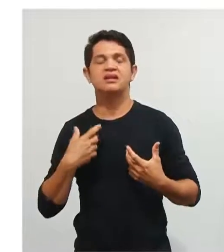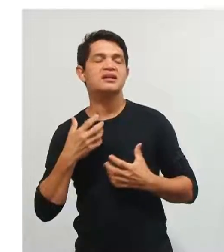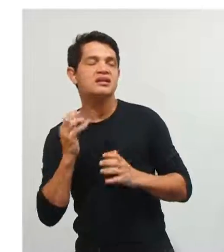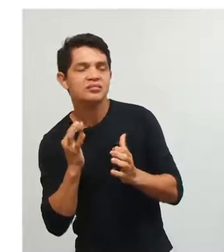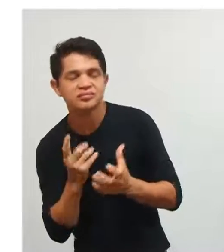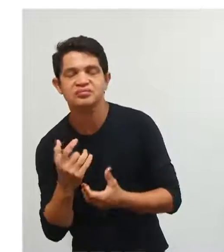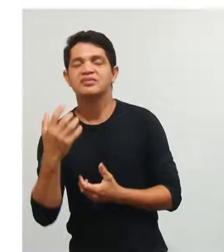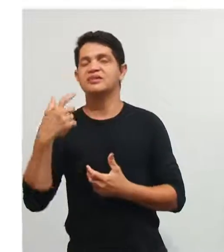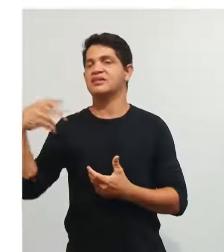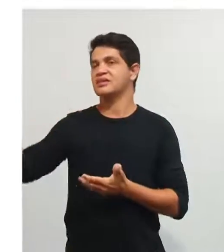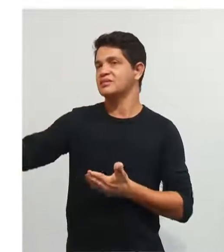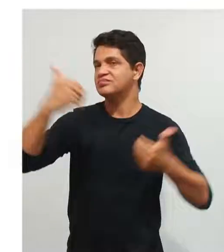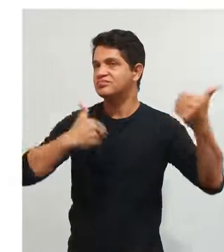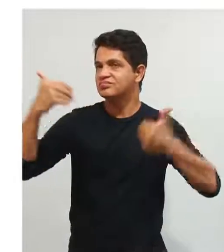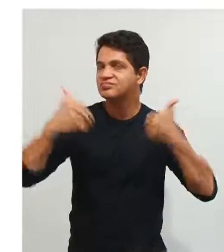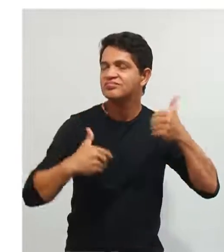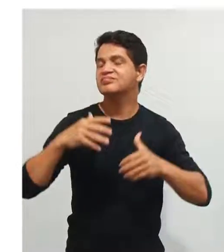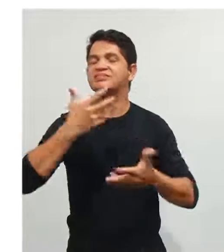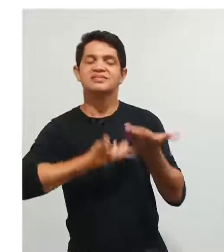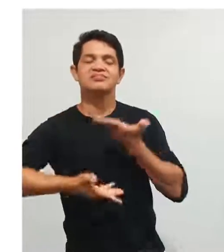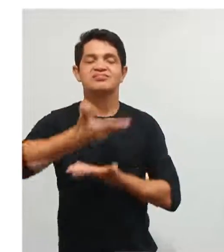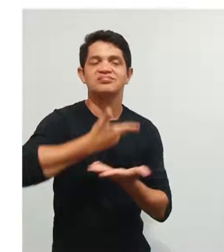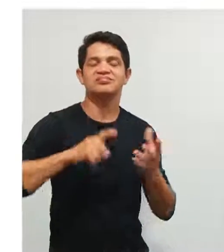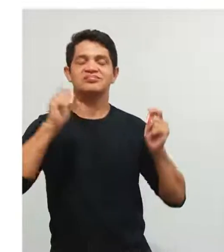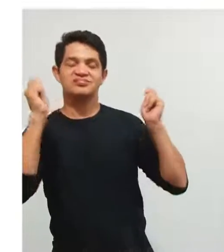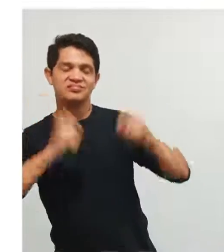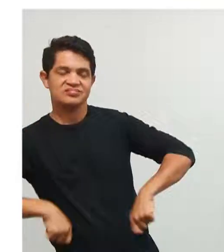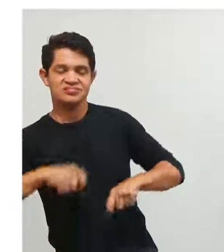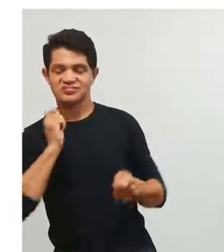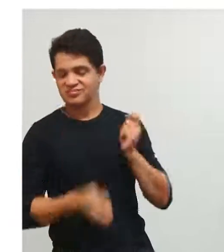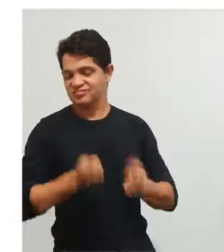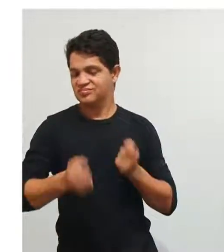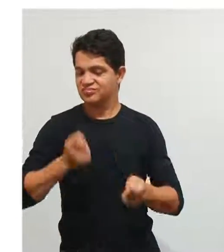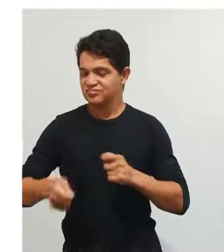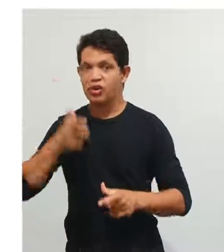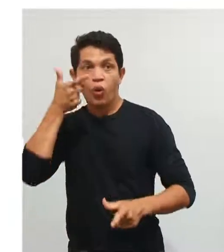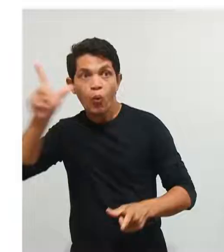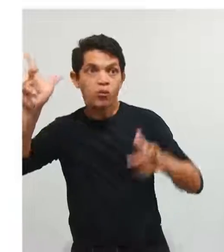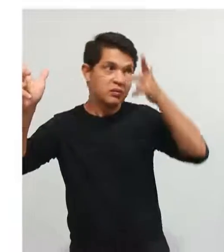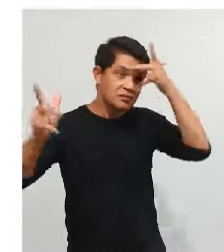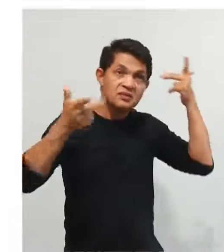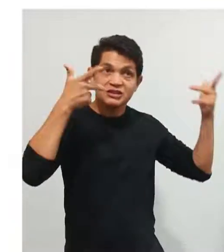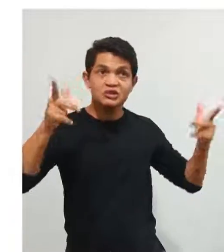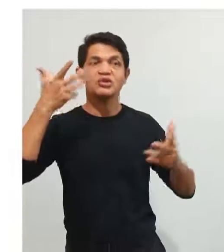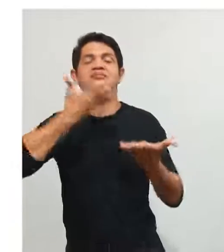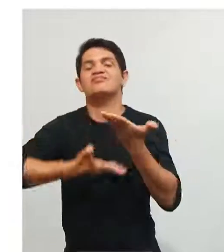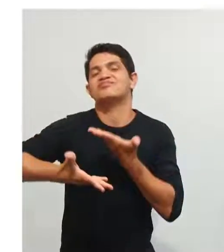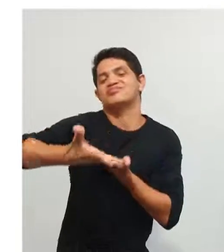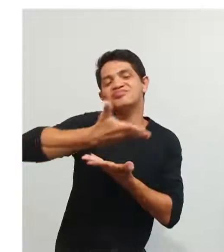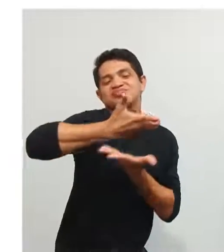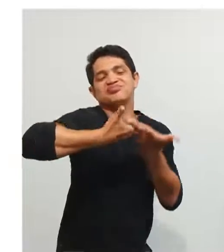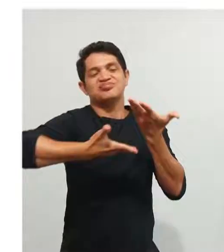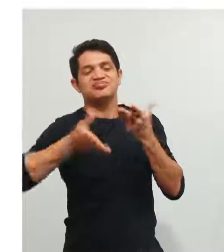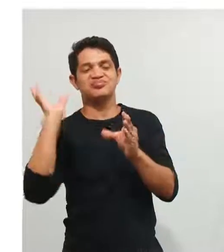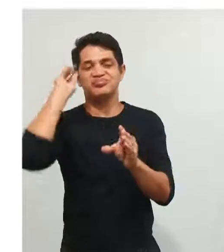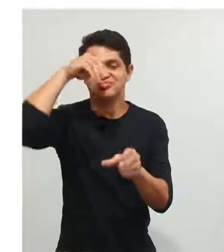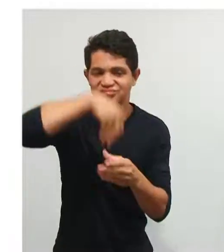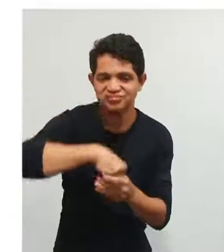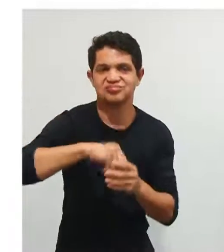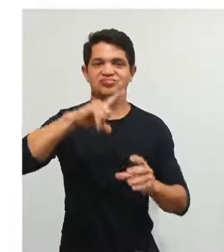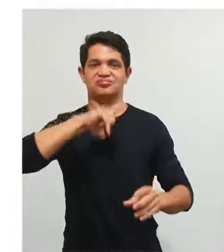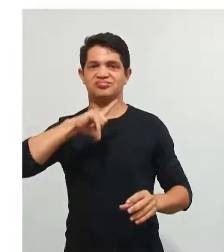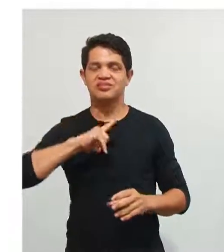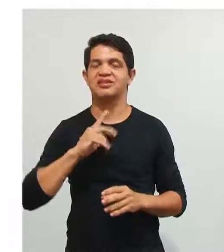alguém que dedilhava o instrumento e tinha outra pessoa contando causos em torno de uma